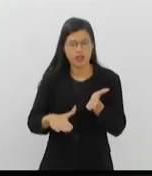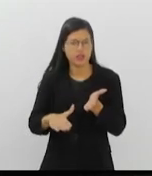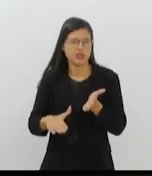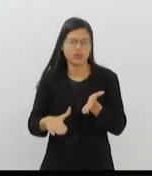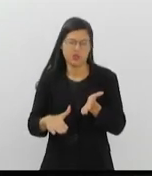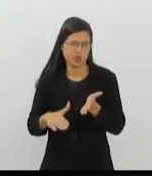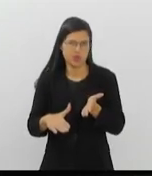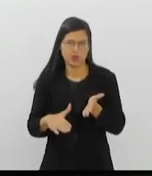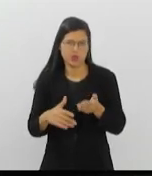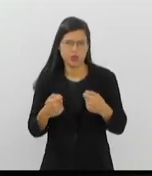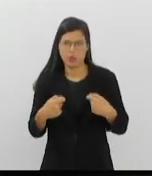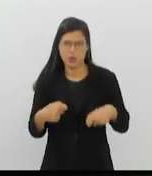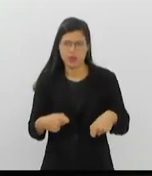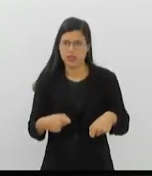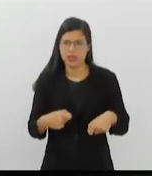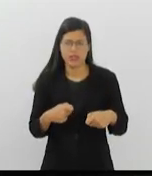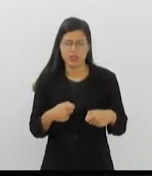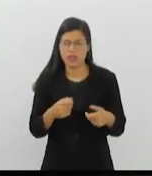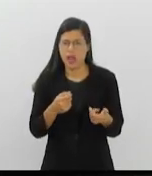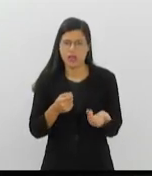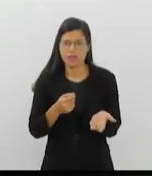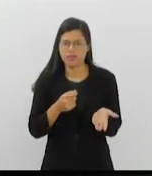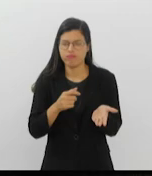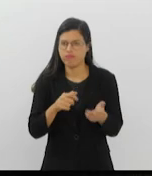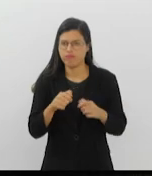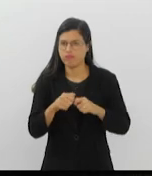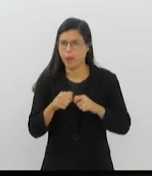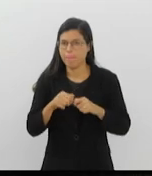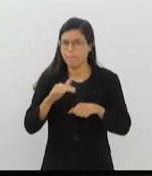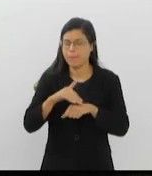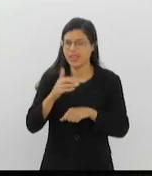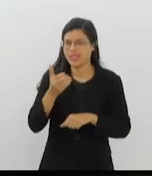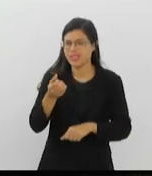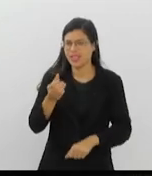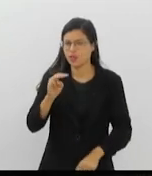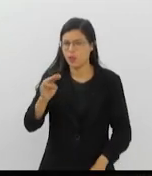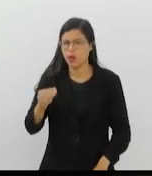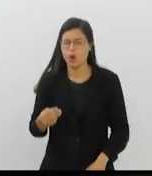foram entregues mais de 6 milhões apodrecendo